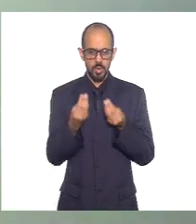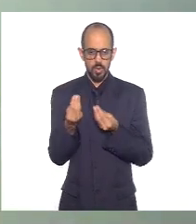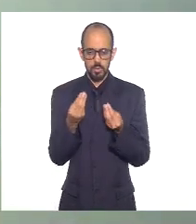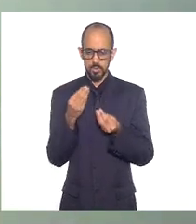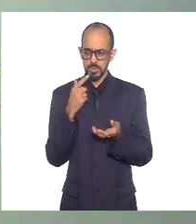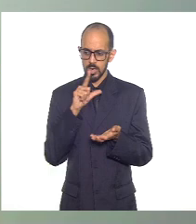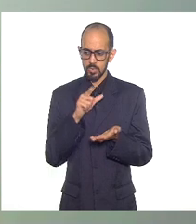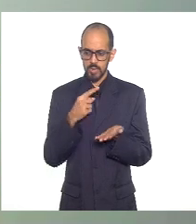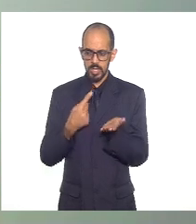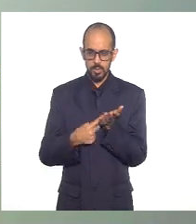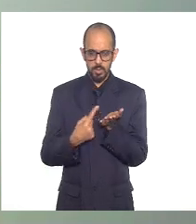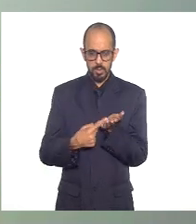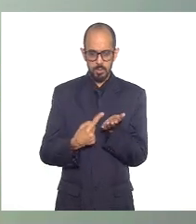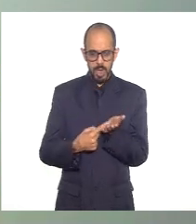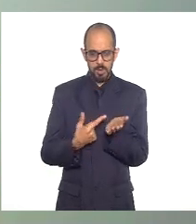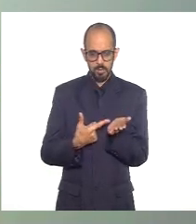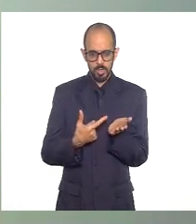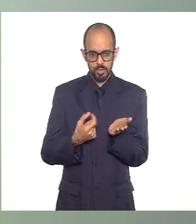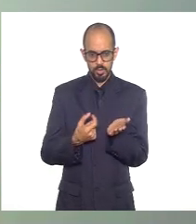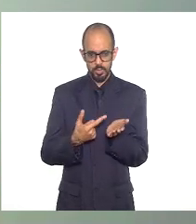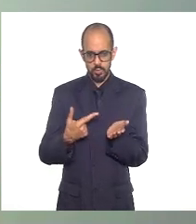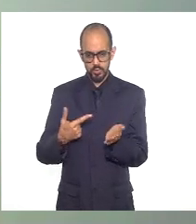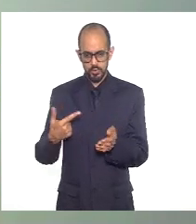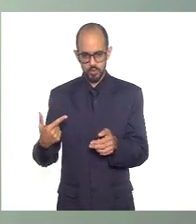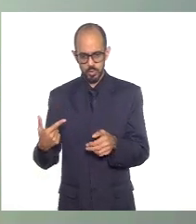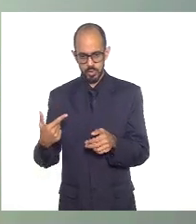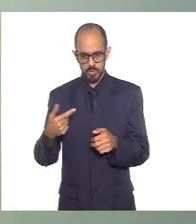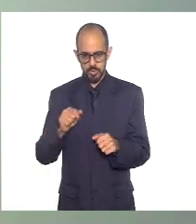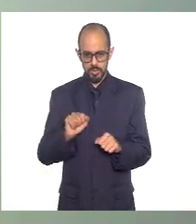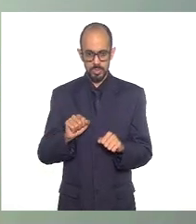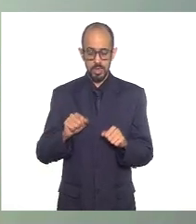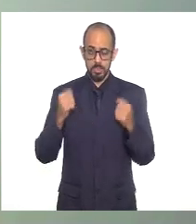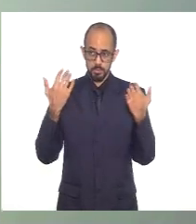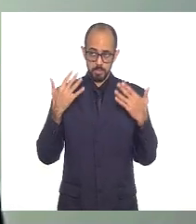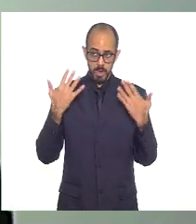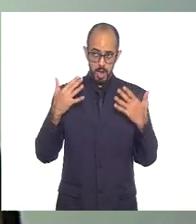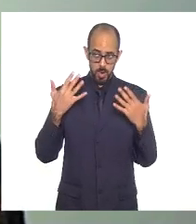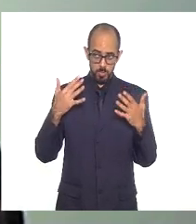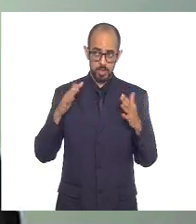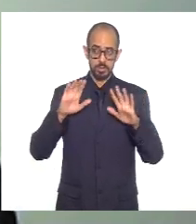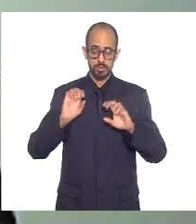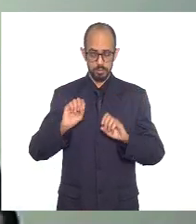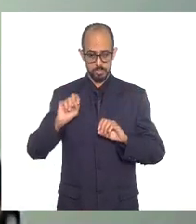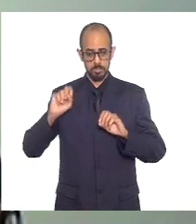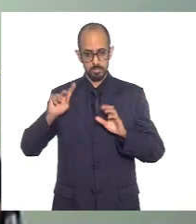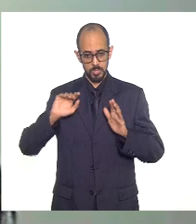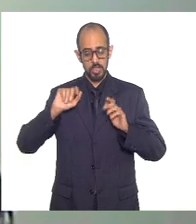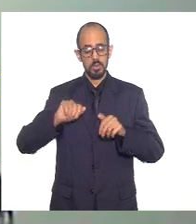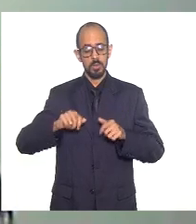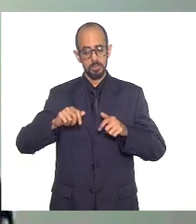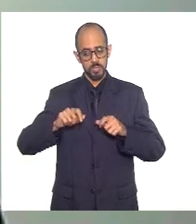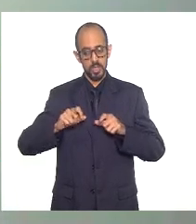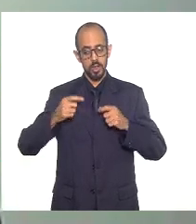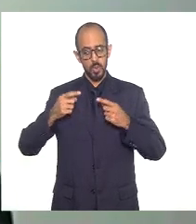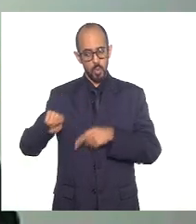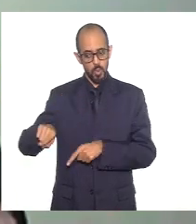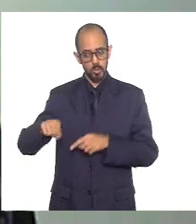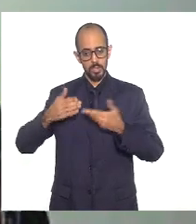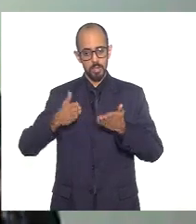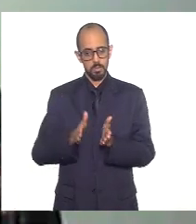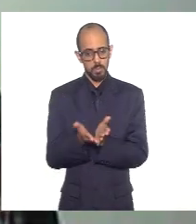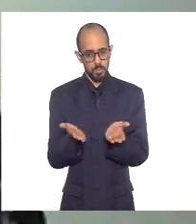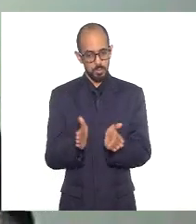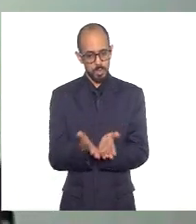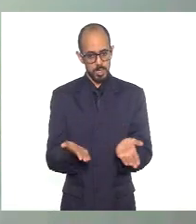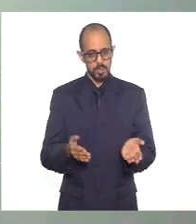pacto para 2022, e aí palmas para a gente pensar em enfrentamento à pobreza. Já tive a oportunidade de falar